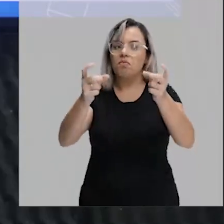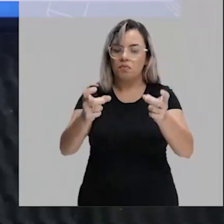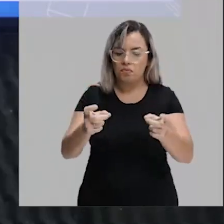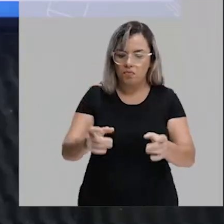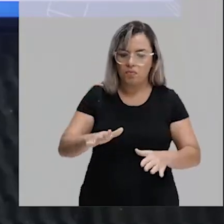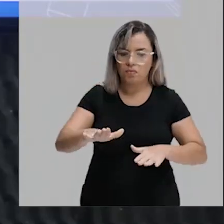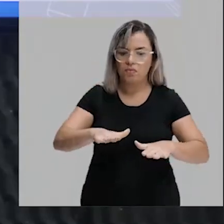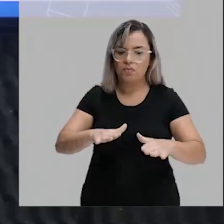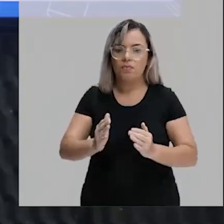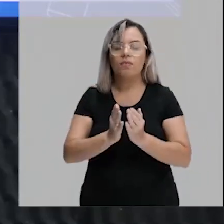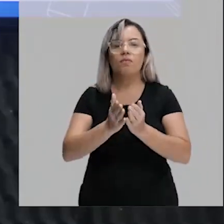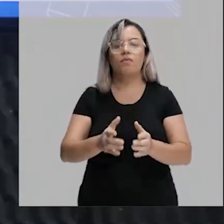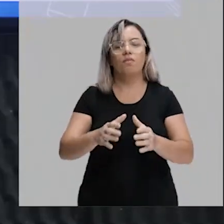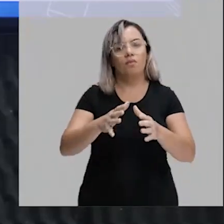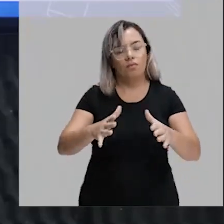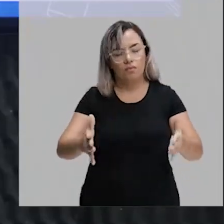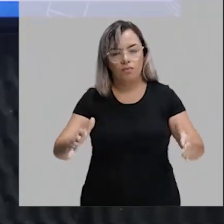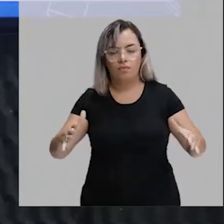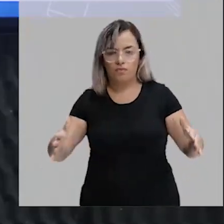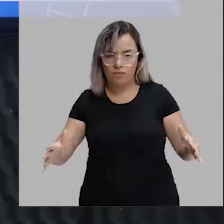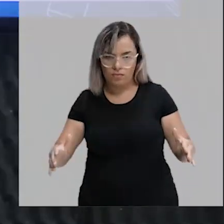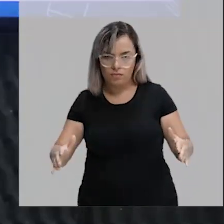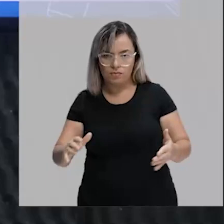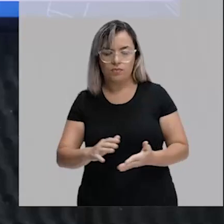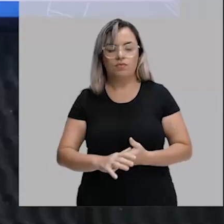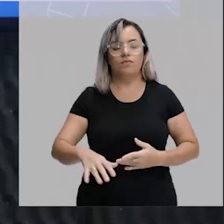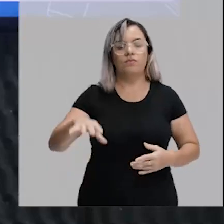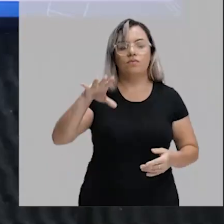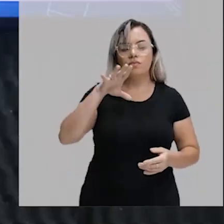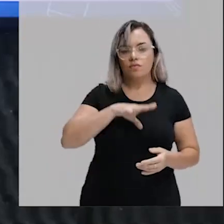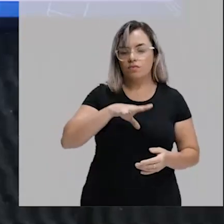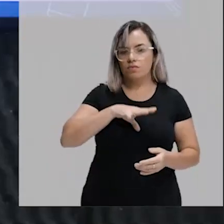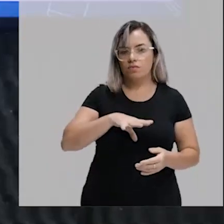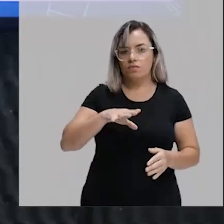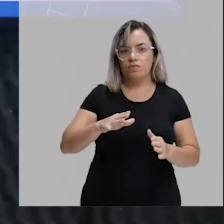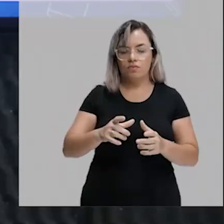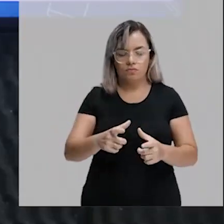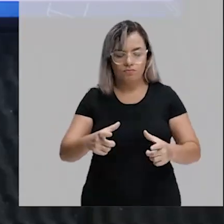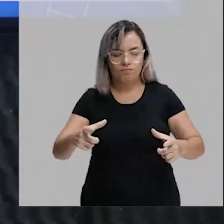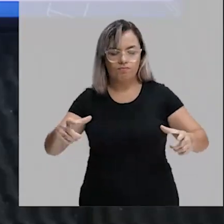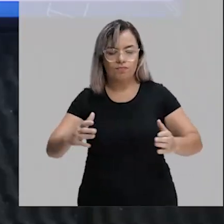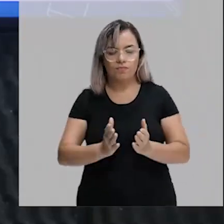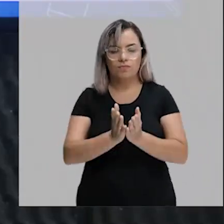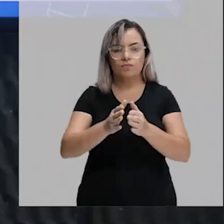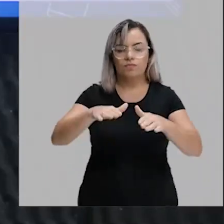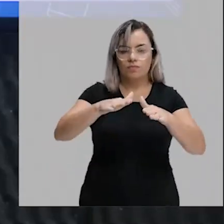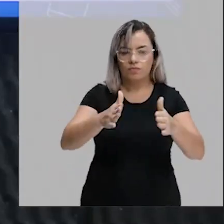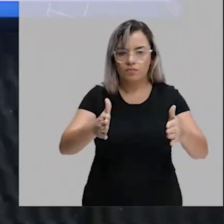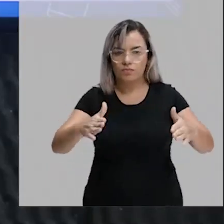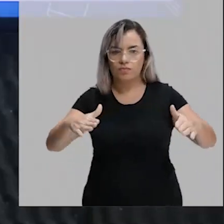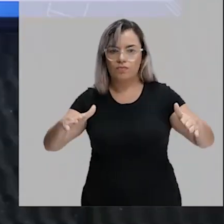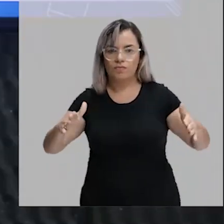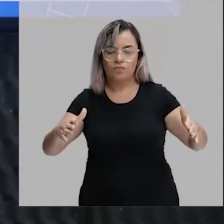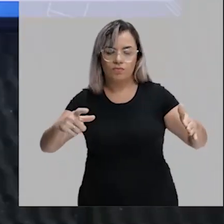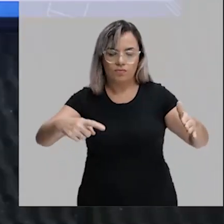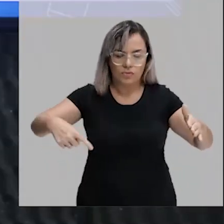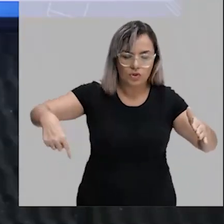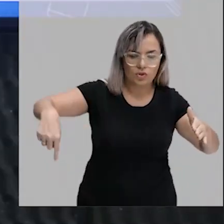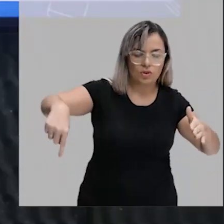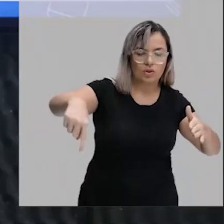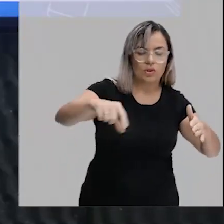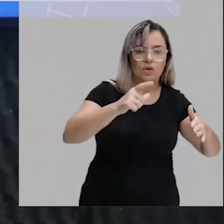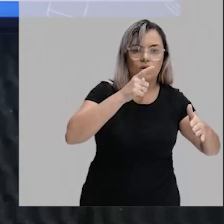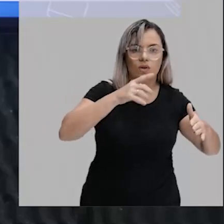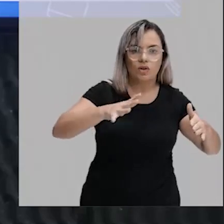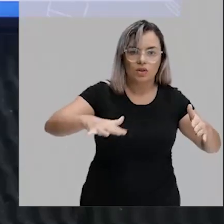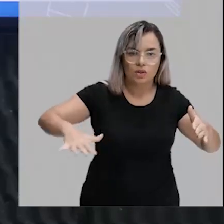movimento. Portugal, que no primeiro momento fez suas grandes navegações, contornando o litoral africano,